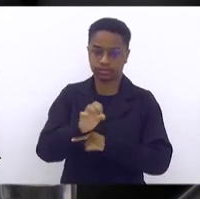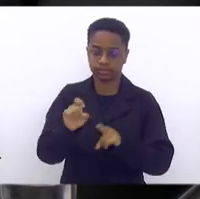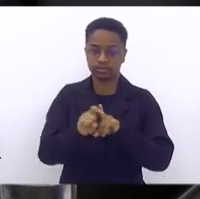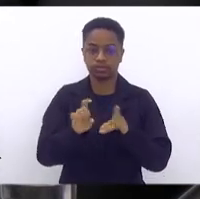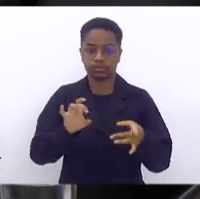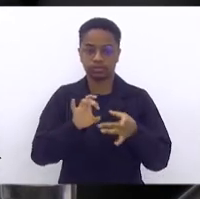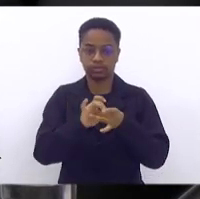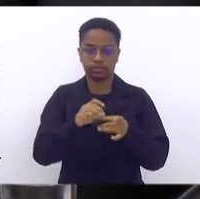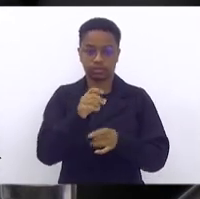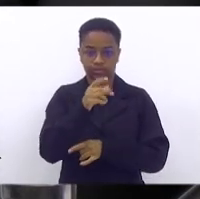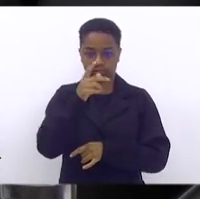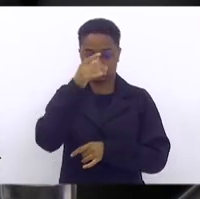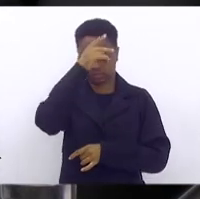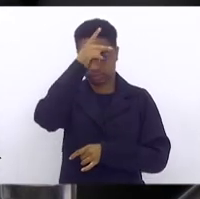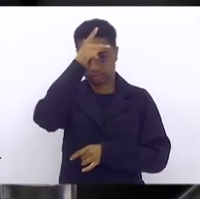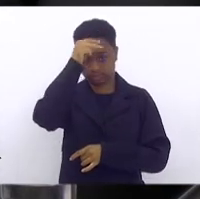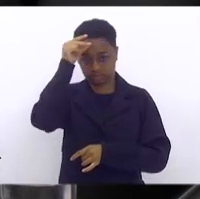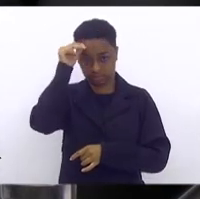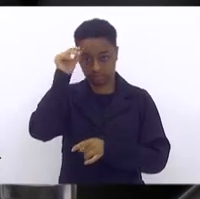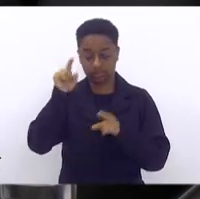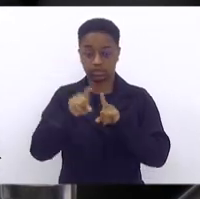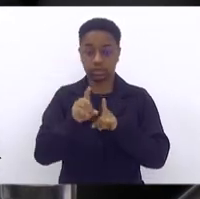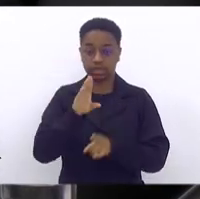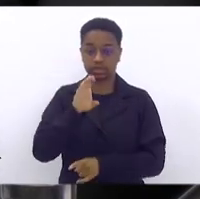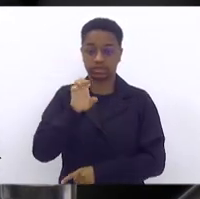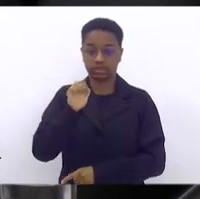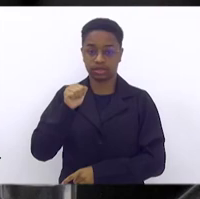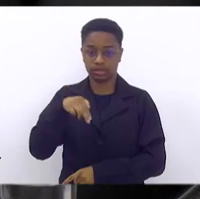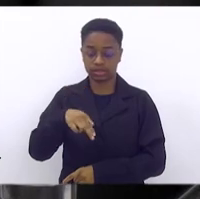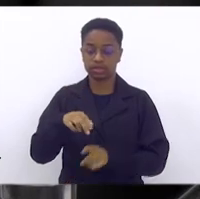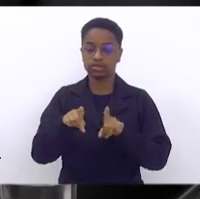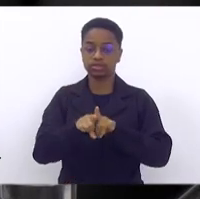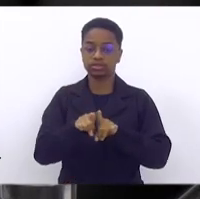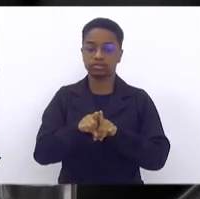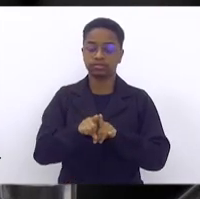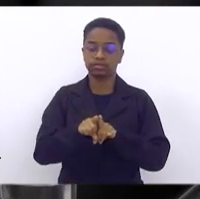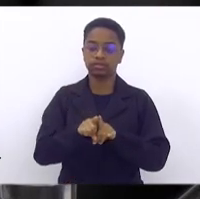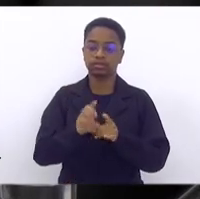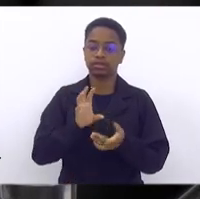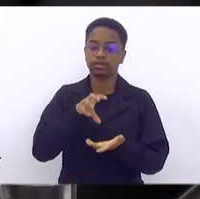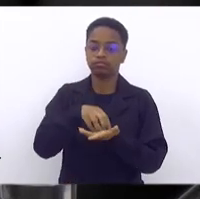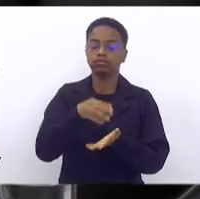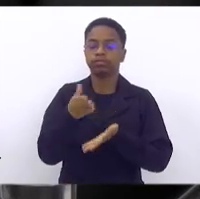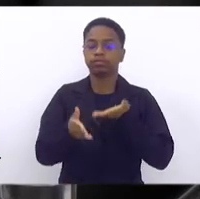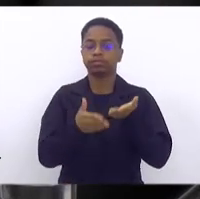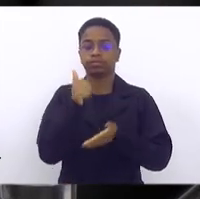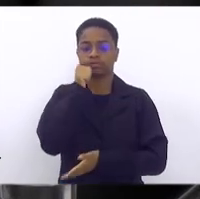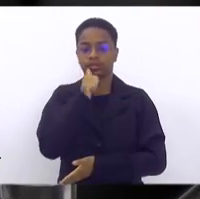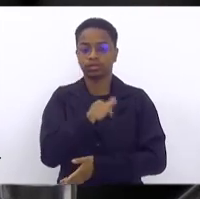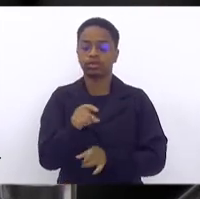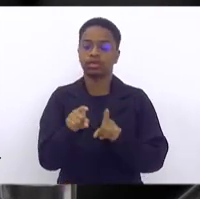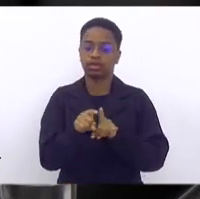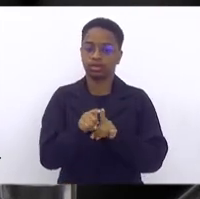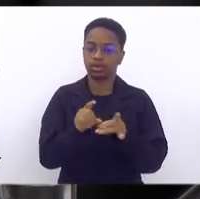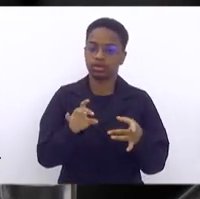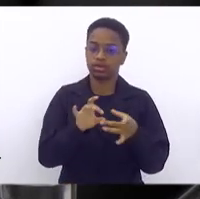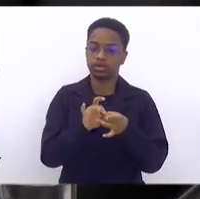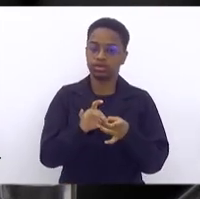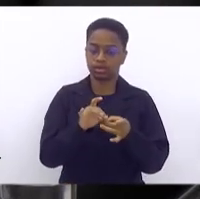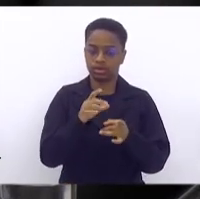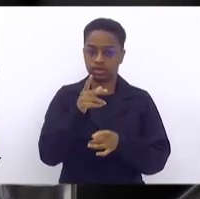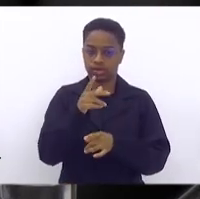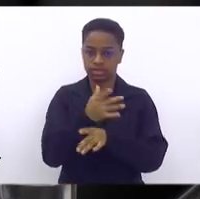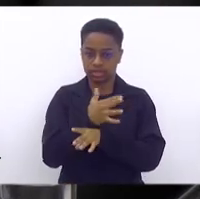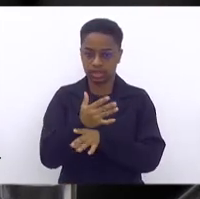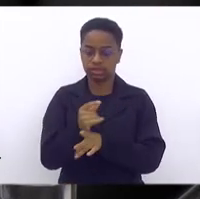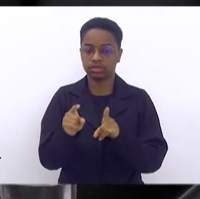E aí, sobre esse CEAM, né, o Centro de Atendimento à Mulher, que são essas portas de entradas nos municípios e também administrados pelos estados, né?